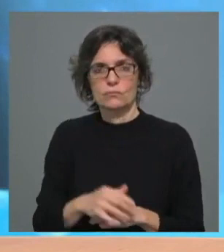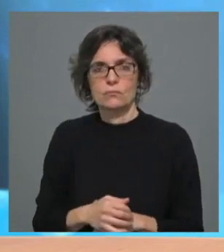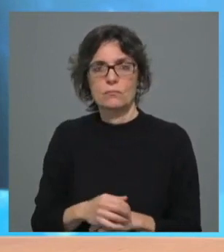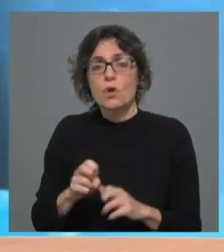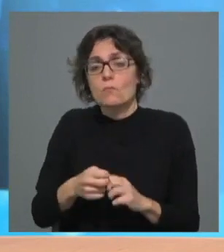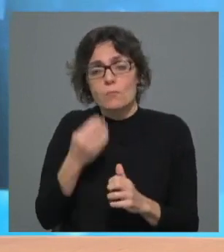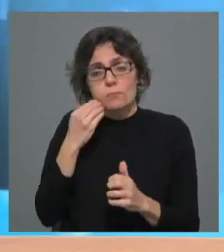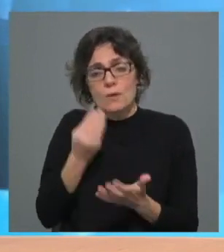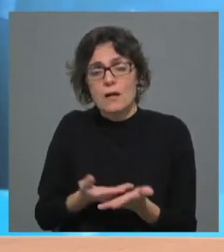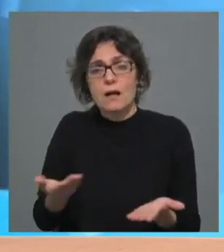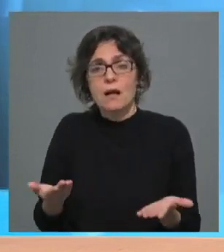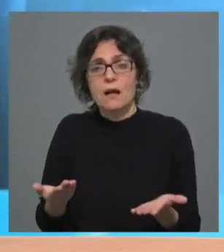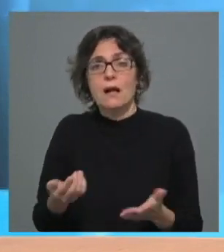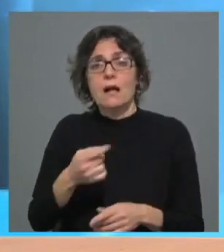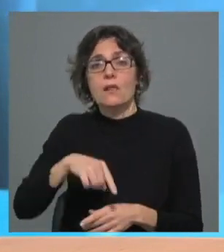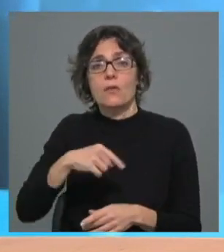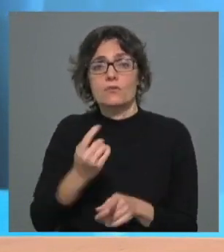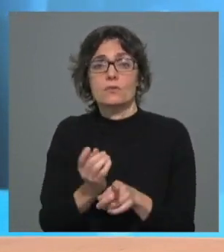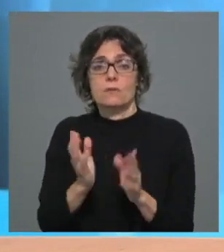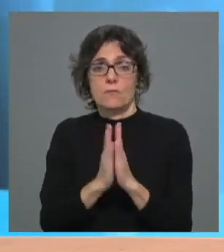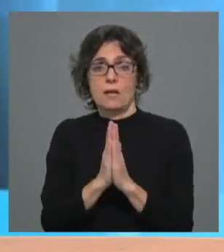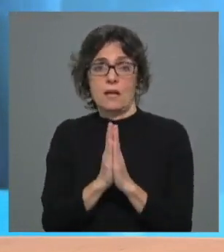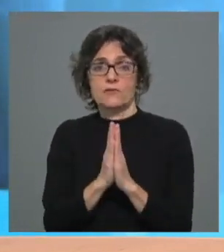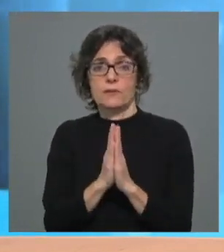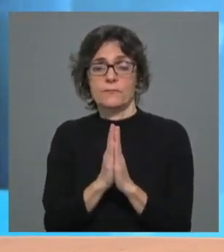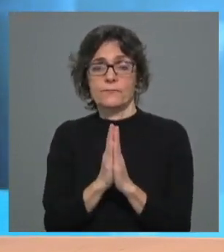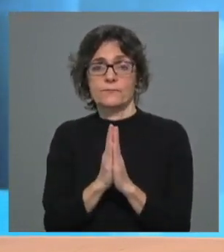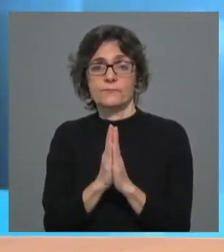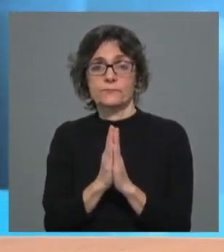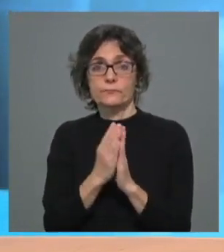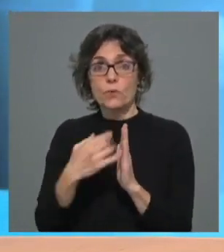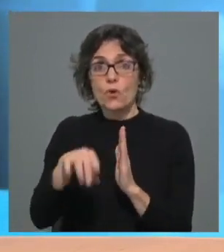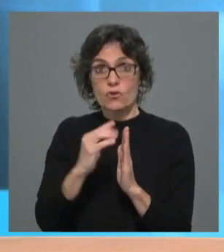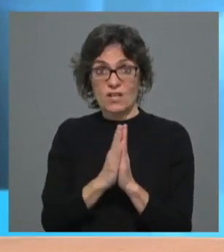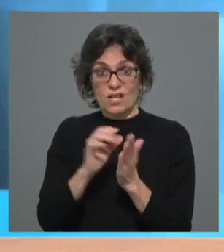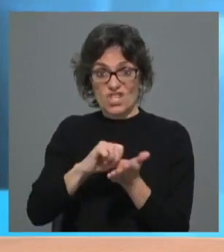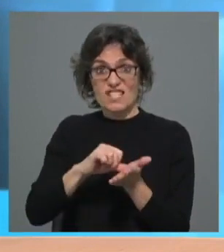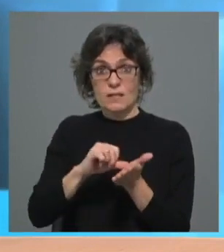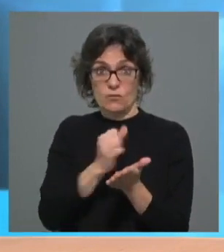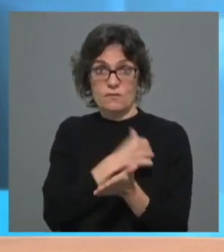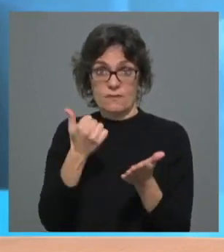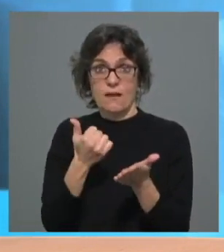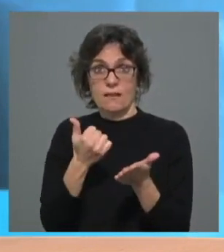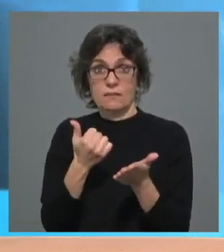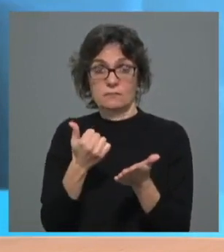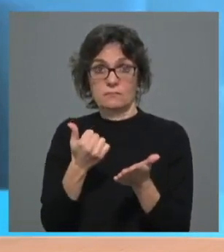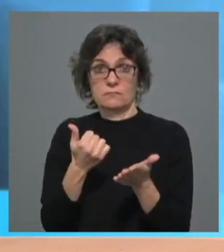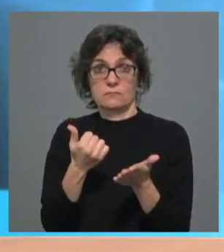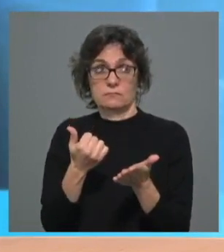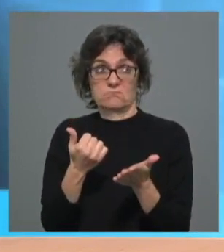Vamos ver que nos faz por exemplo ao nível das igrejas acho que somos do centro da cidade não temos